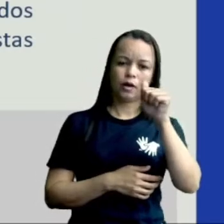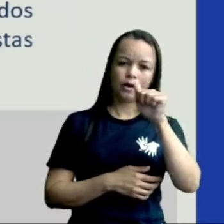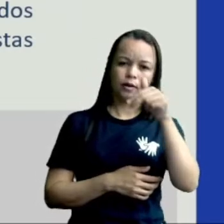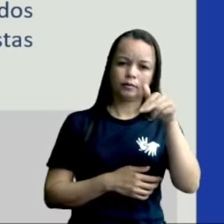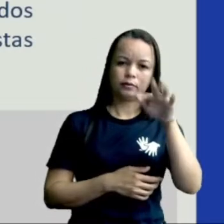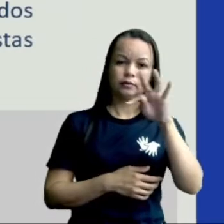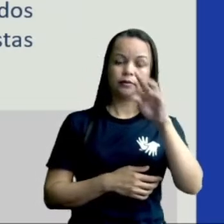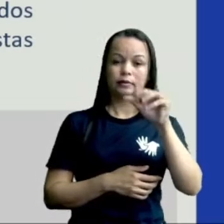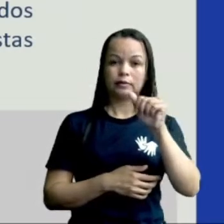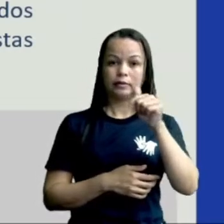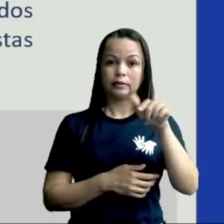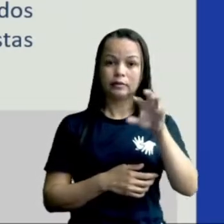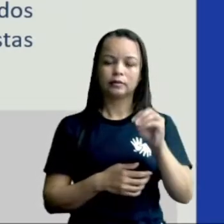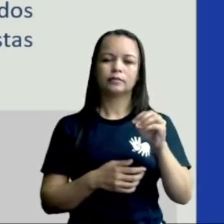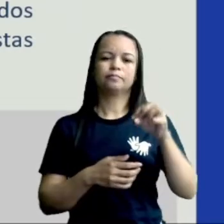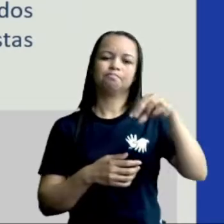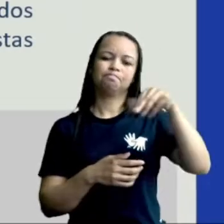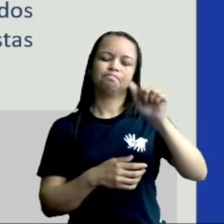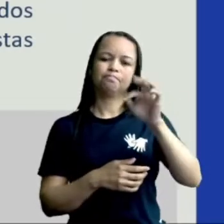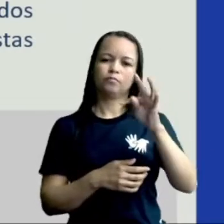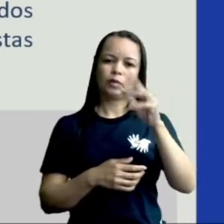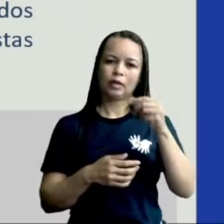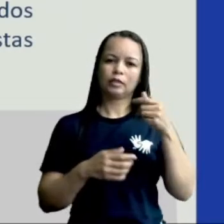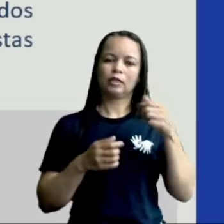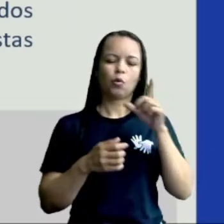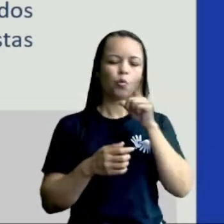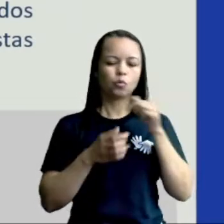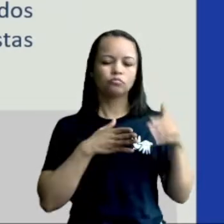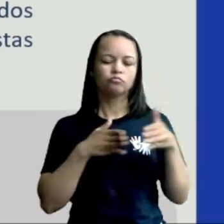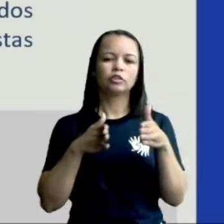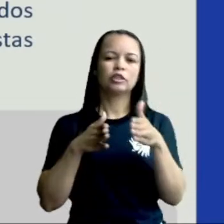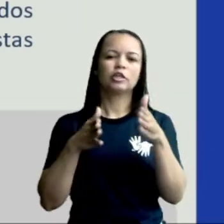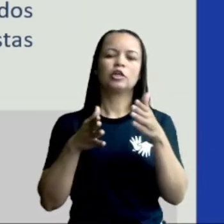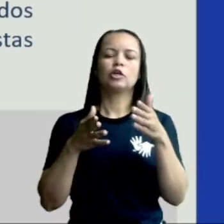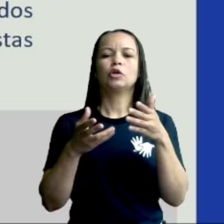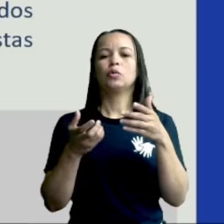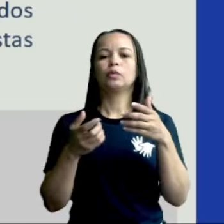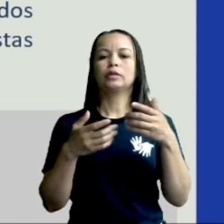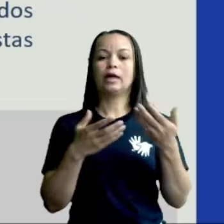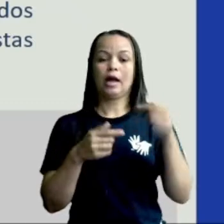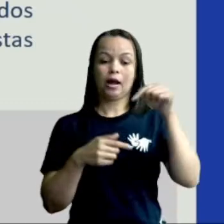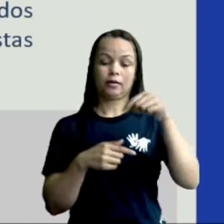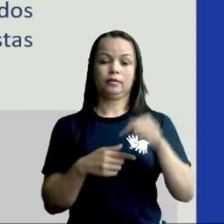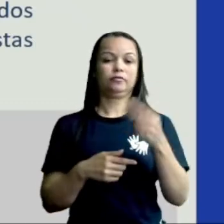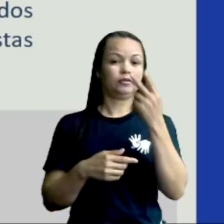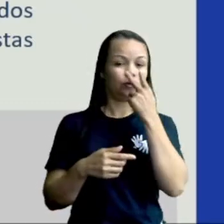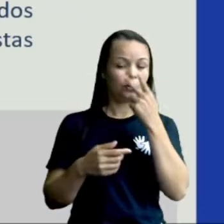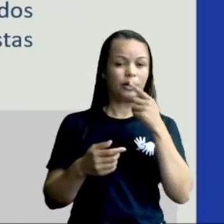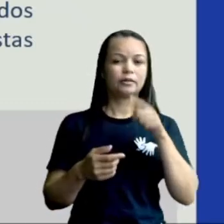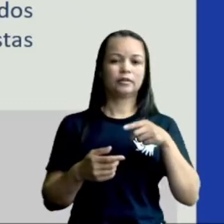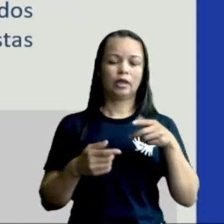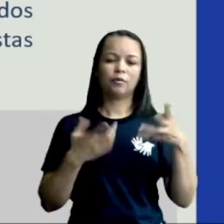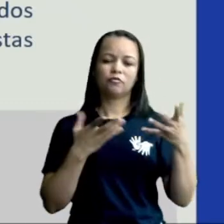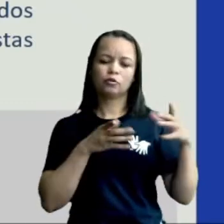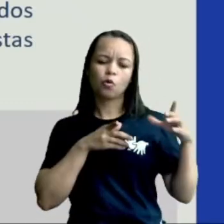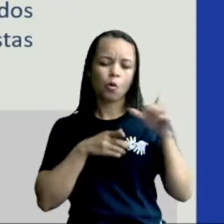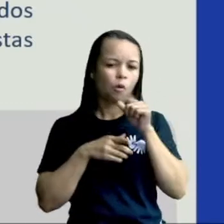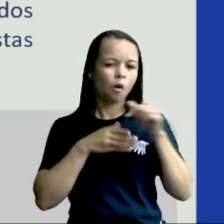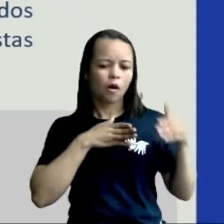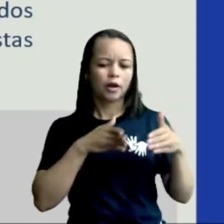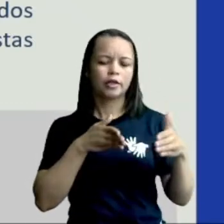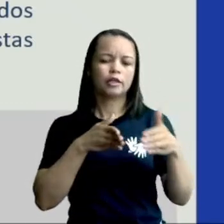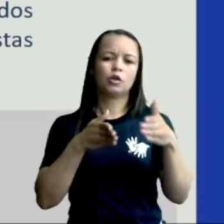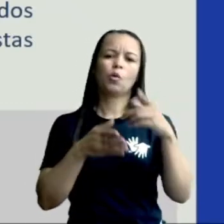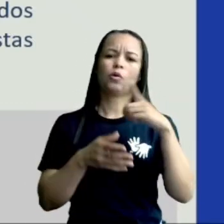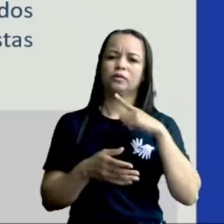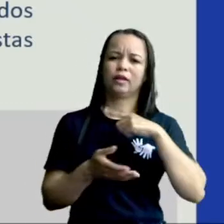ou seja, aqui em Vitória de Santo Antão, que na época se chamava Santo Antão da Mata, sempre foi cortadas por rios, né? A gente